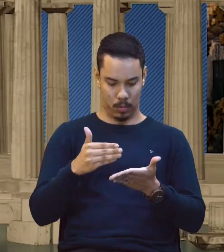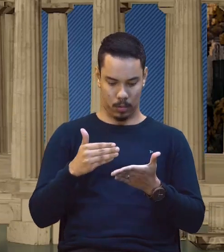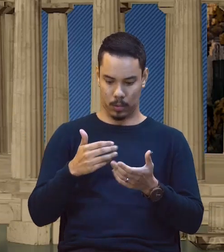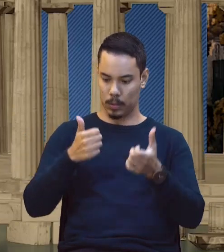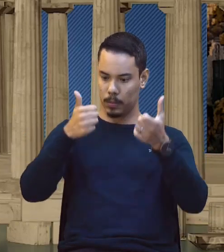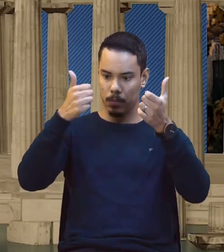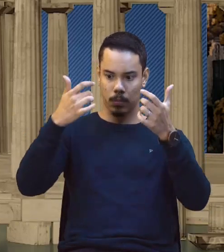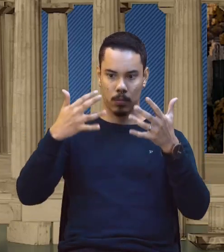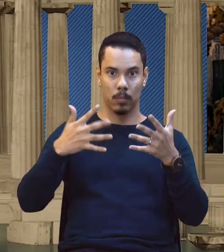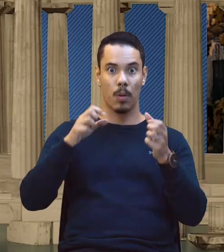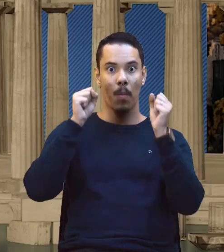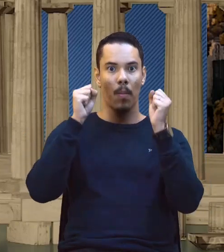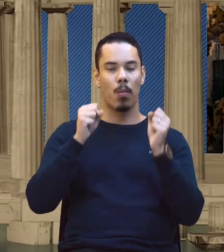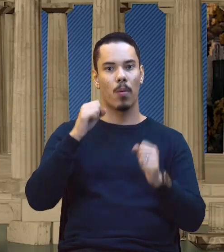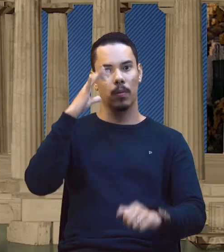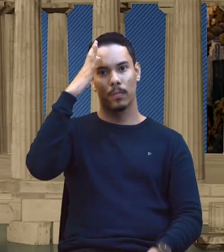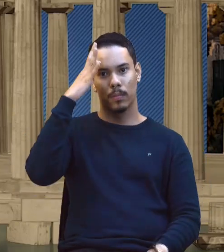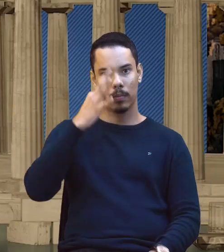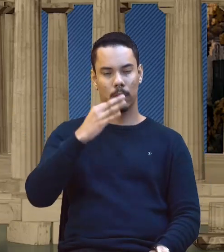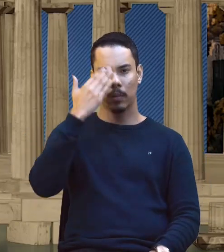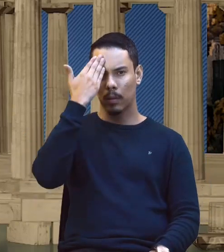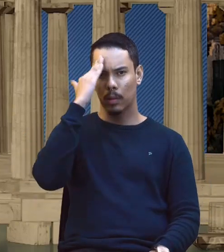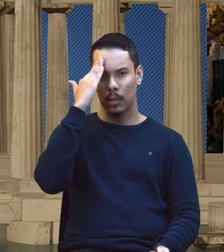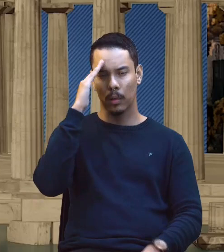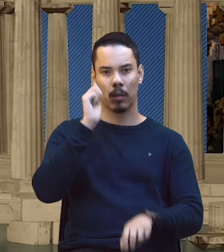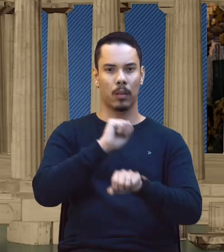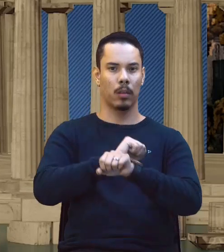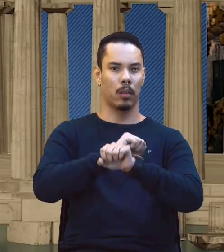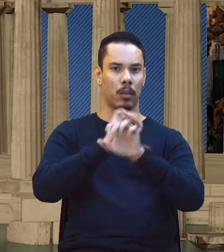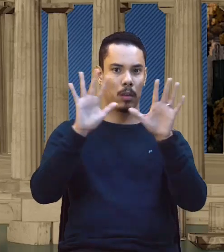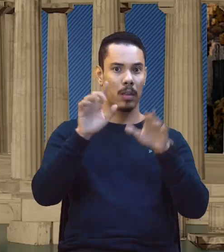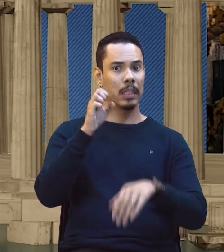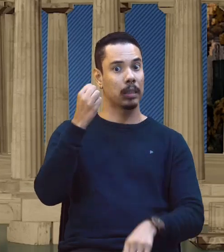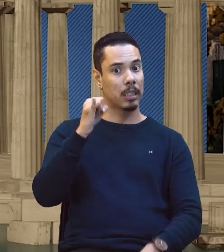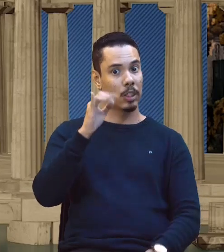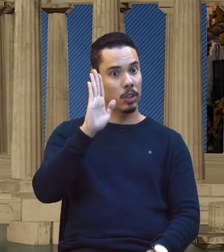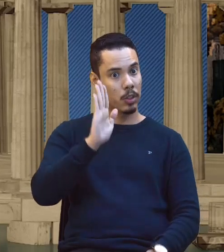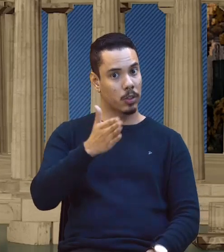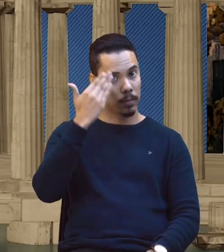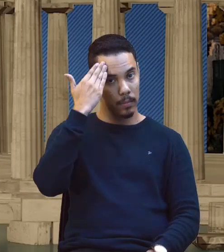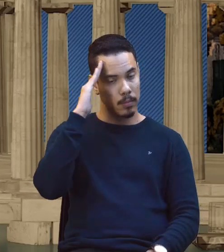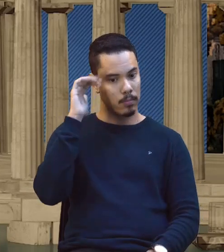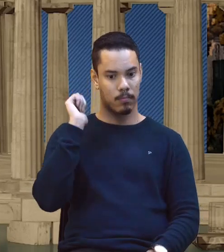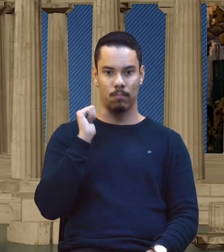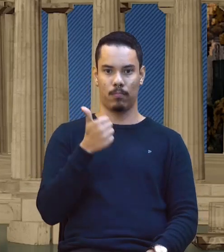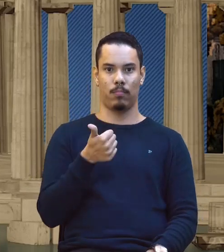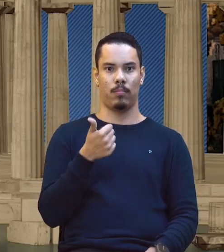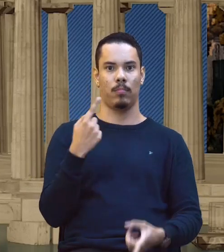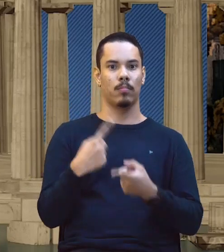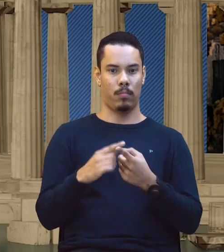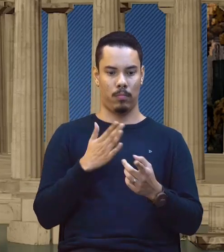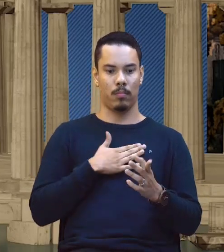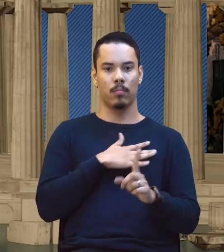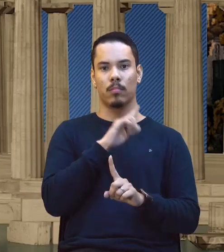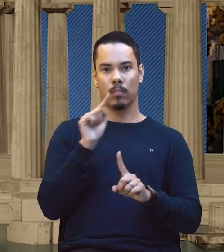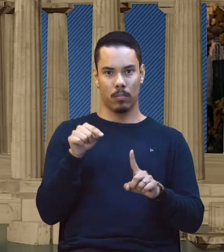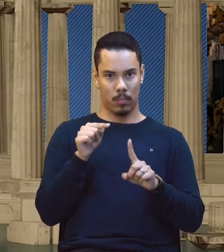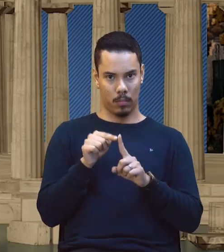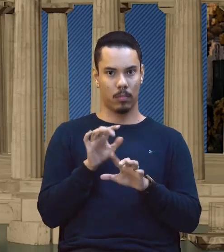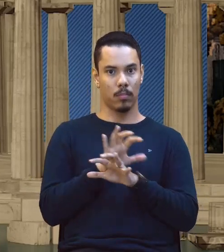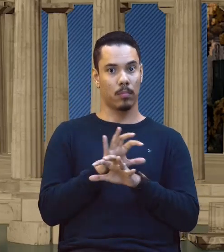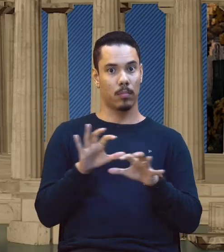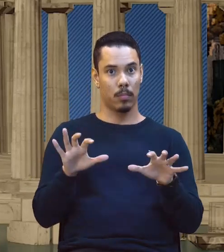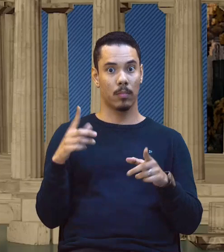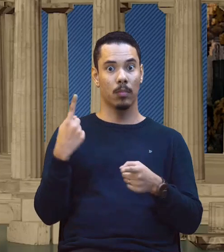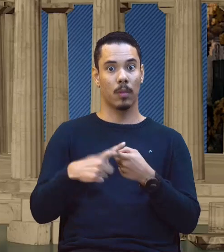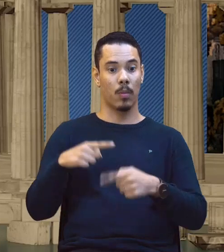explicações, possa de fato entender. Agora, se você entendeu, beleza, porque é isso que a gente quer. Porque esse é o